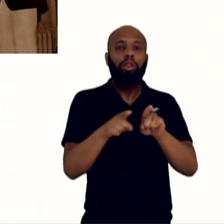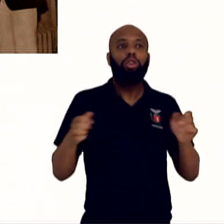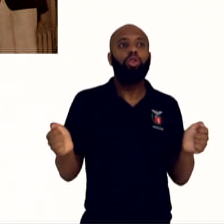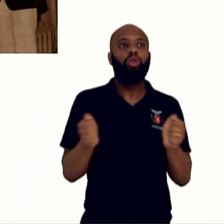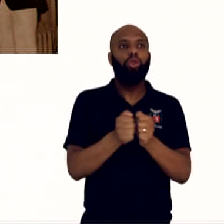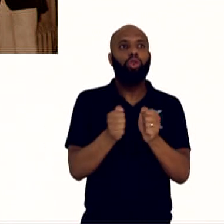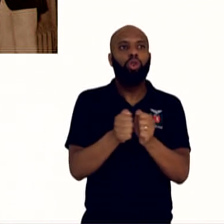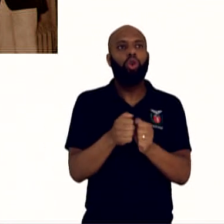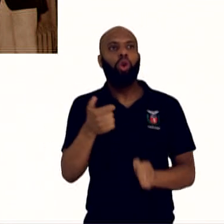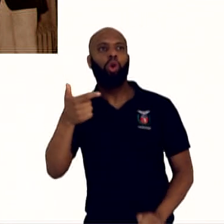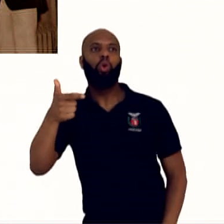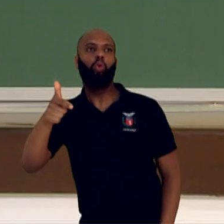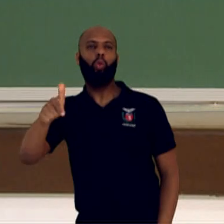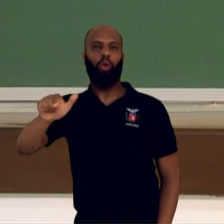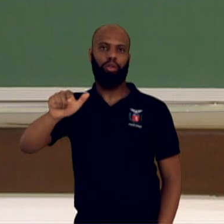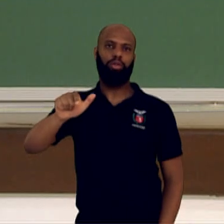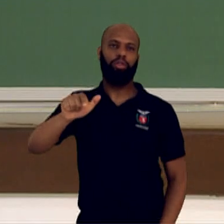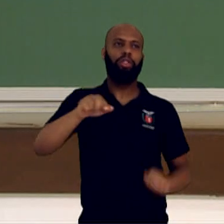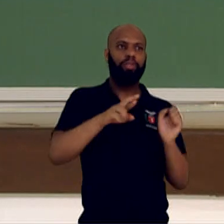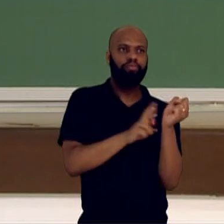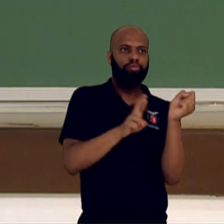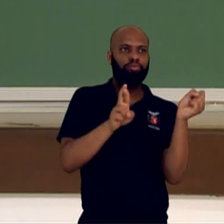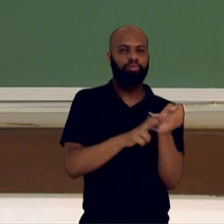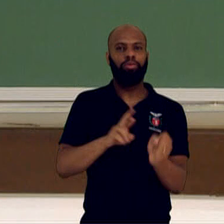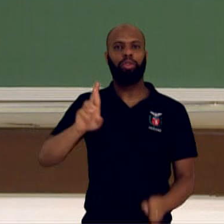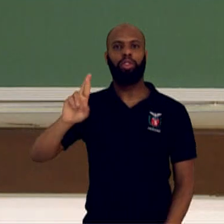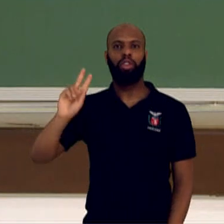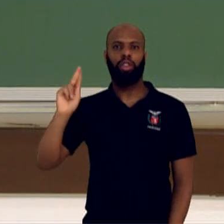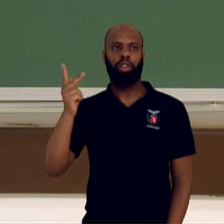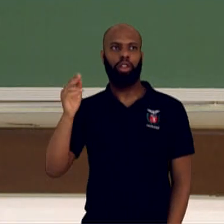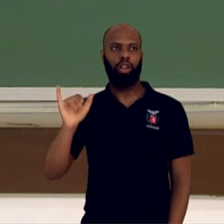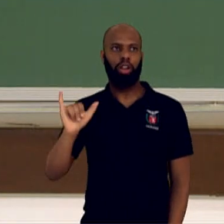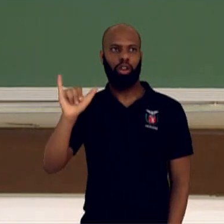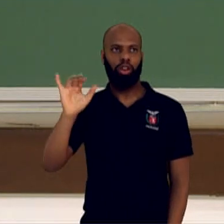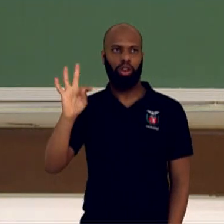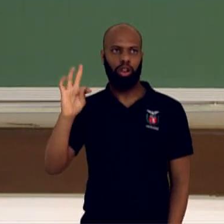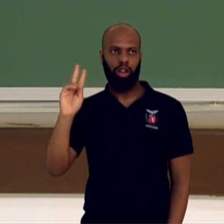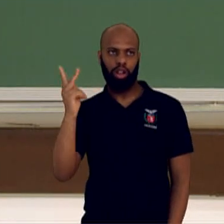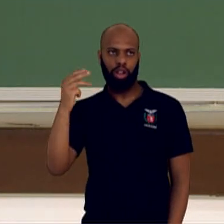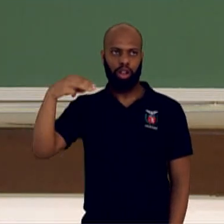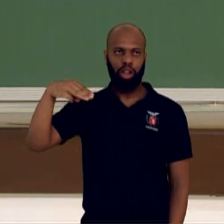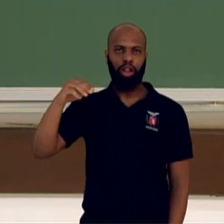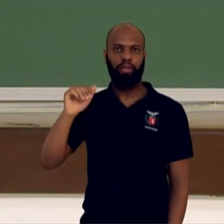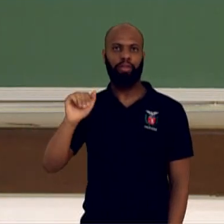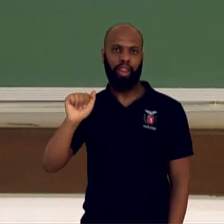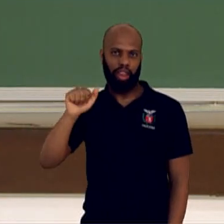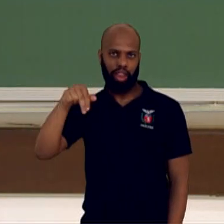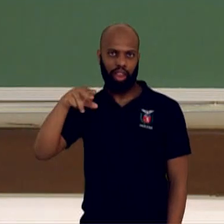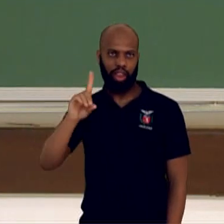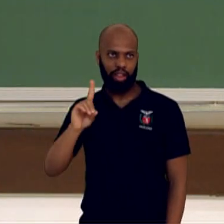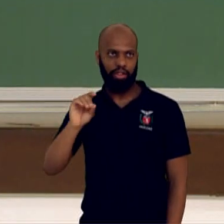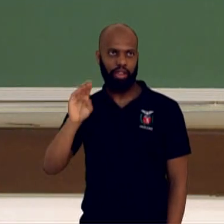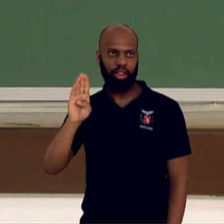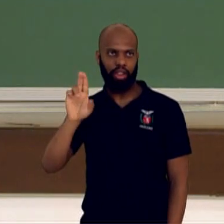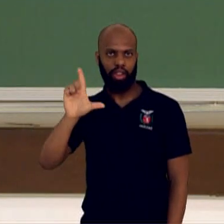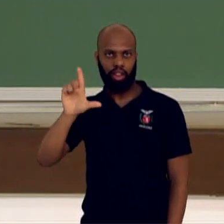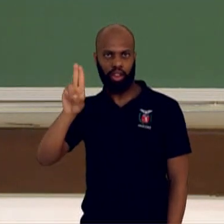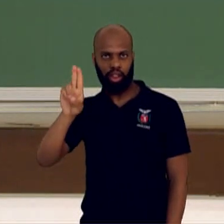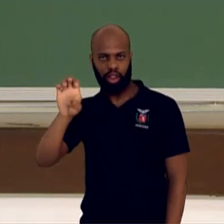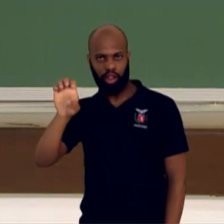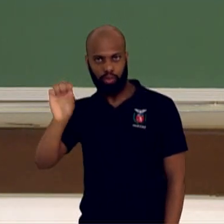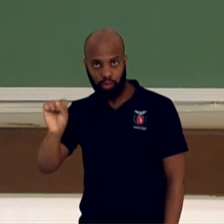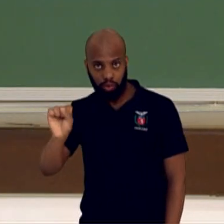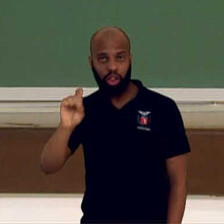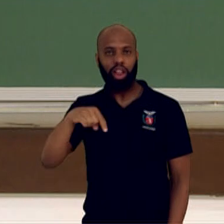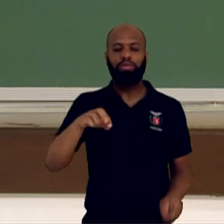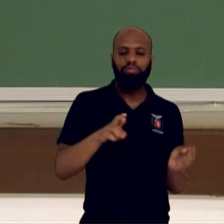blues. Gente, esse ritmo é um ritmo que era com uma batida mais marcante, né? Então,